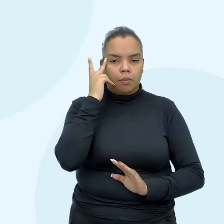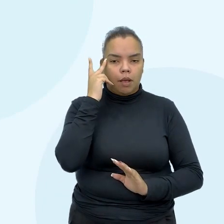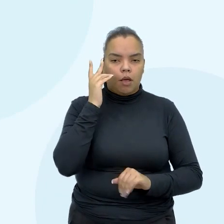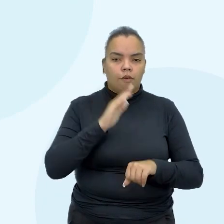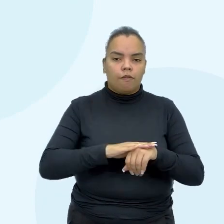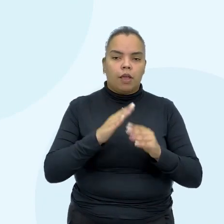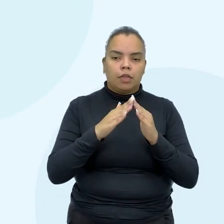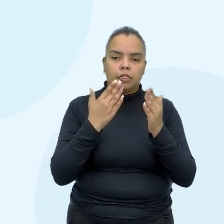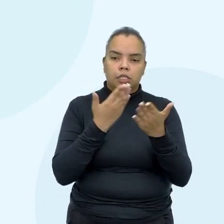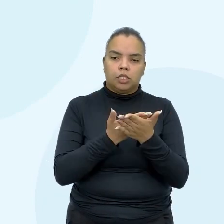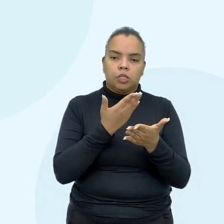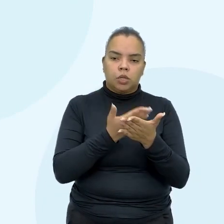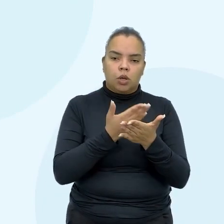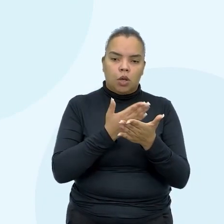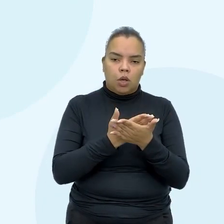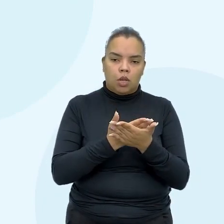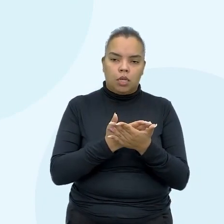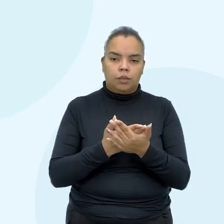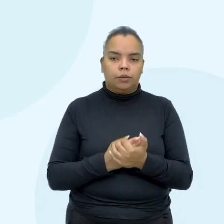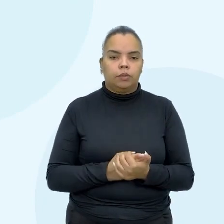Fase Escola.